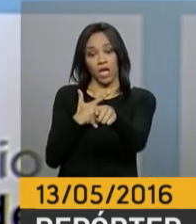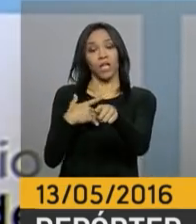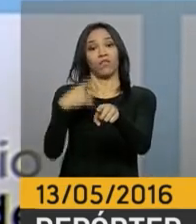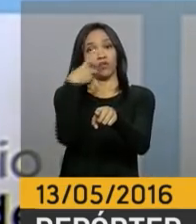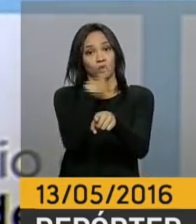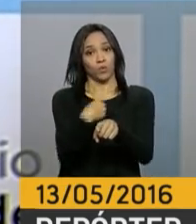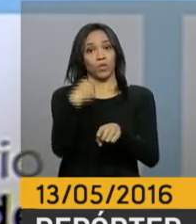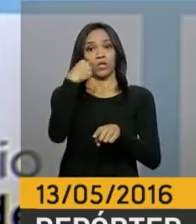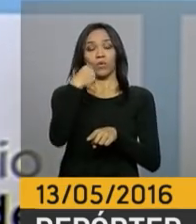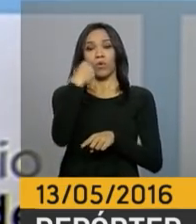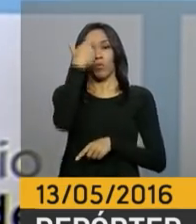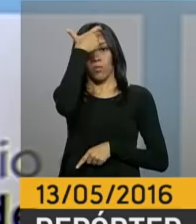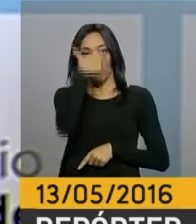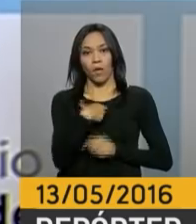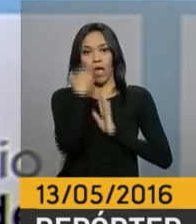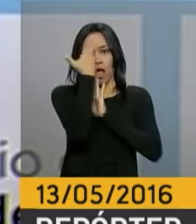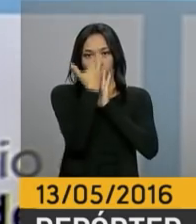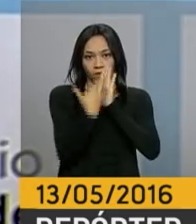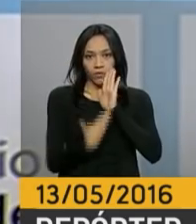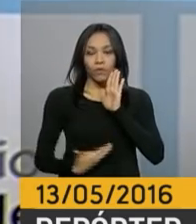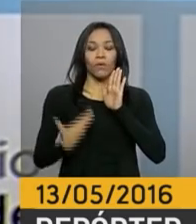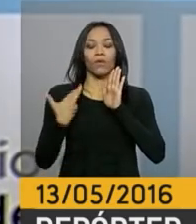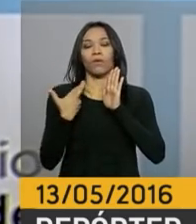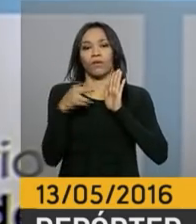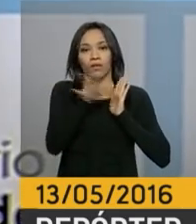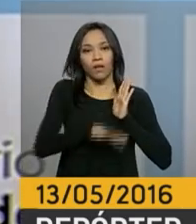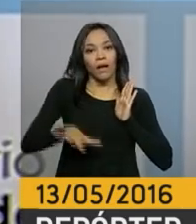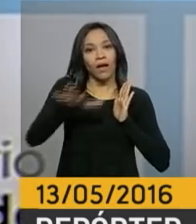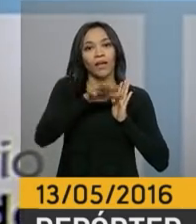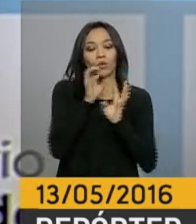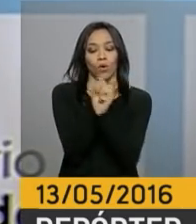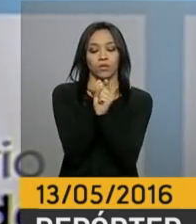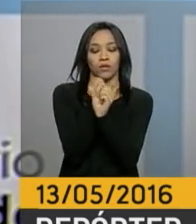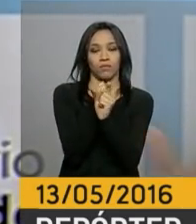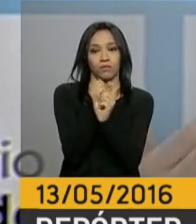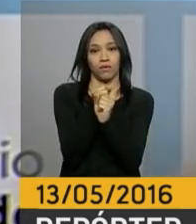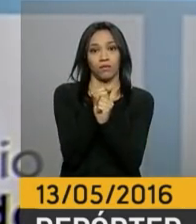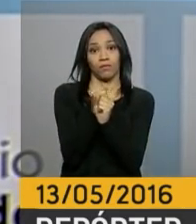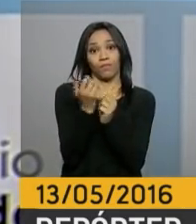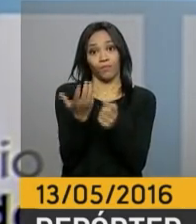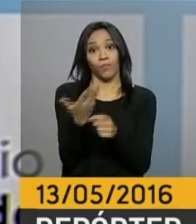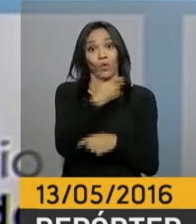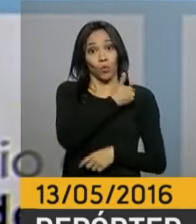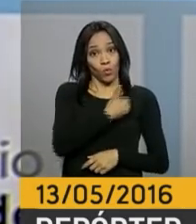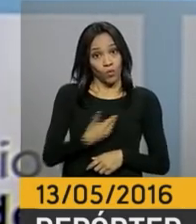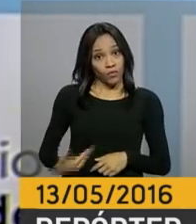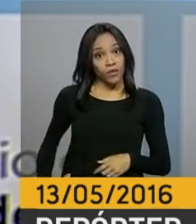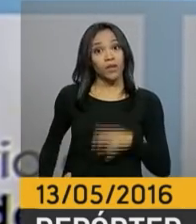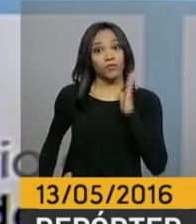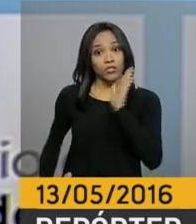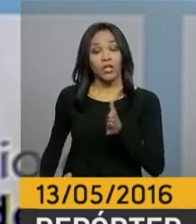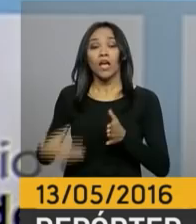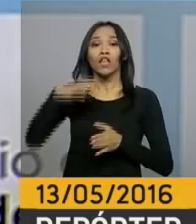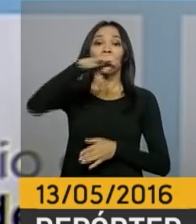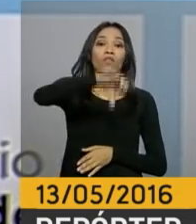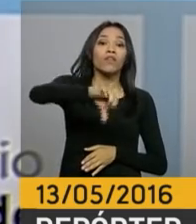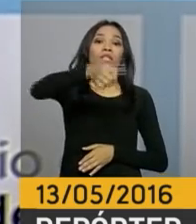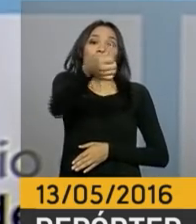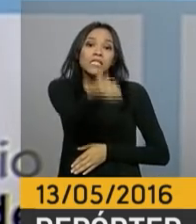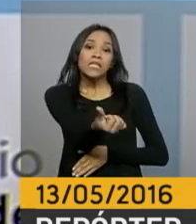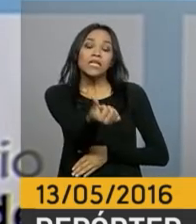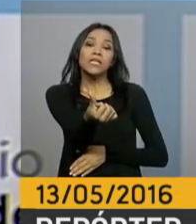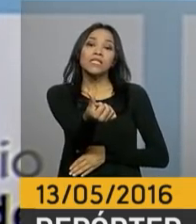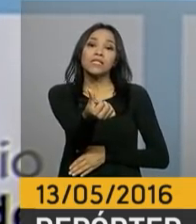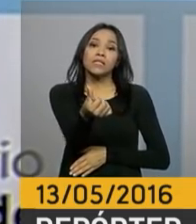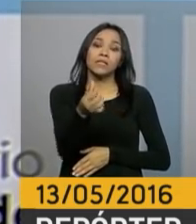saúde lembrar que o orçamento o governo já tinha reconhecido 96 bilhões de